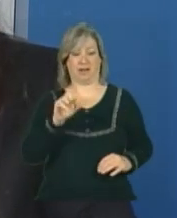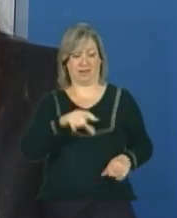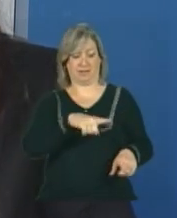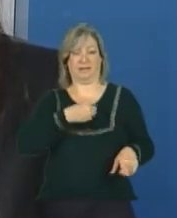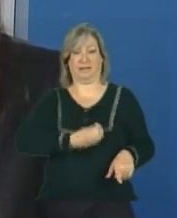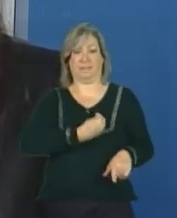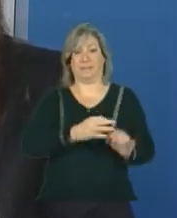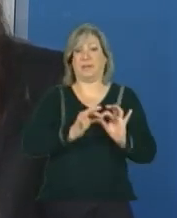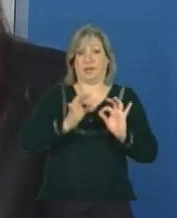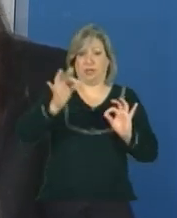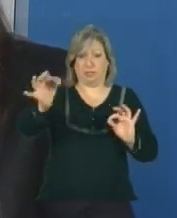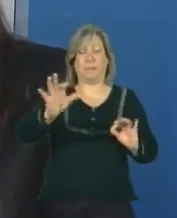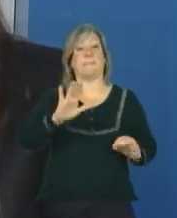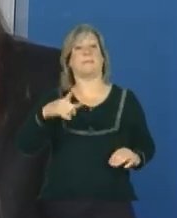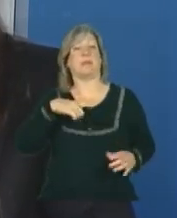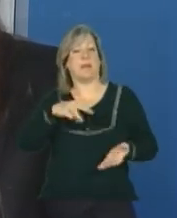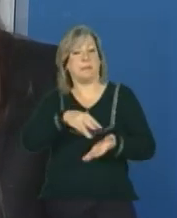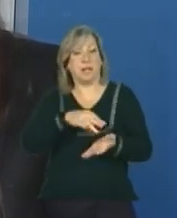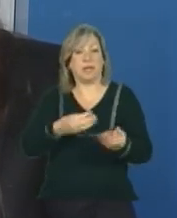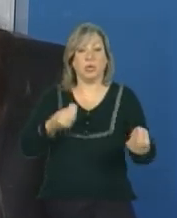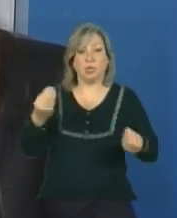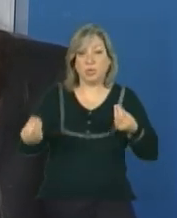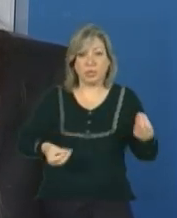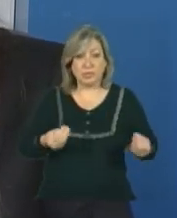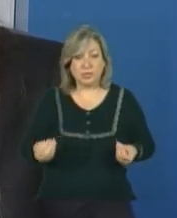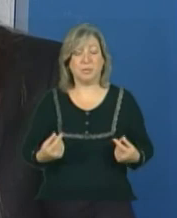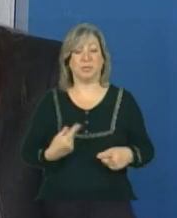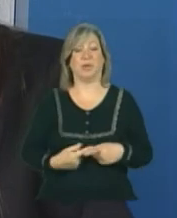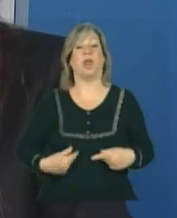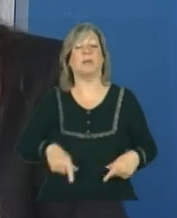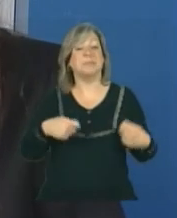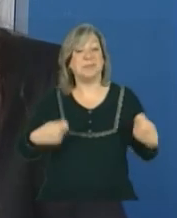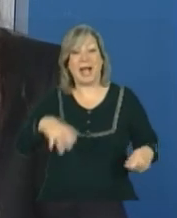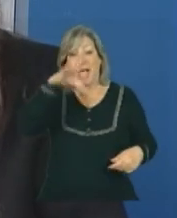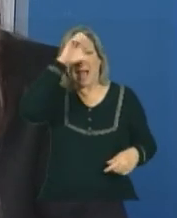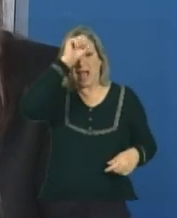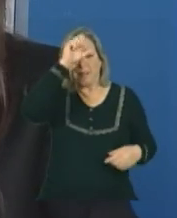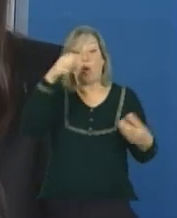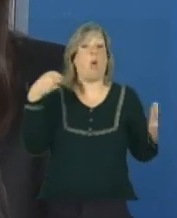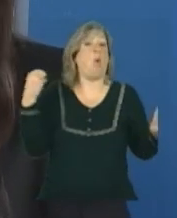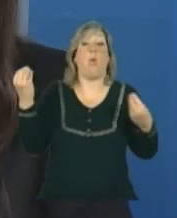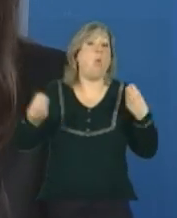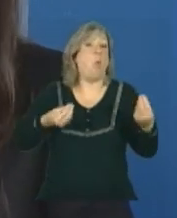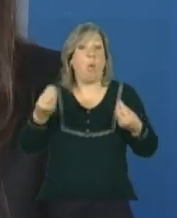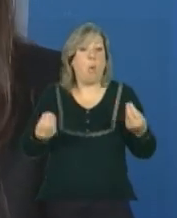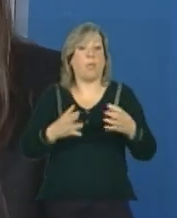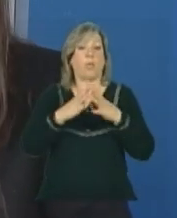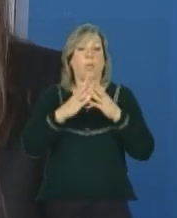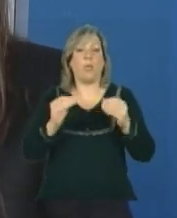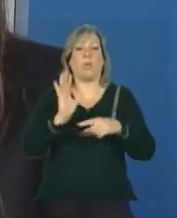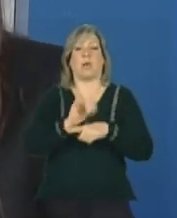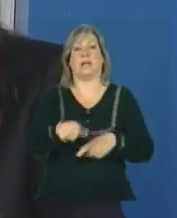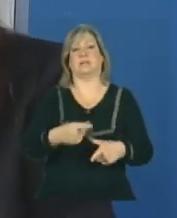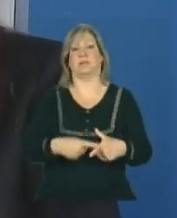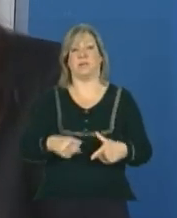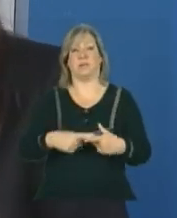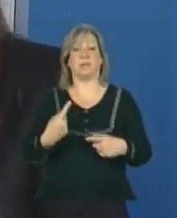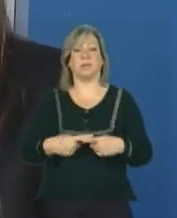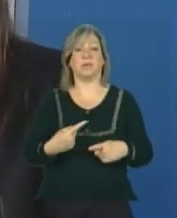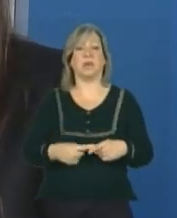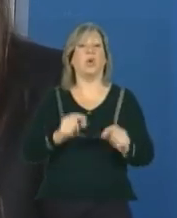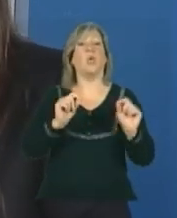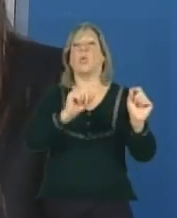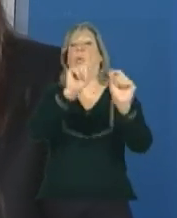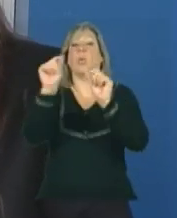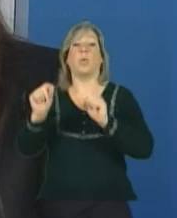ordem metodológica, conceitual, porque nós vamos ter que aprender, né, a lidar com a população e com os problemas